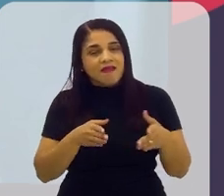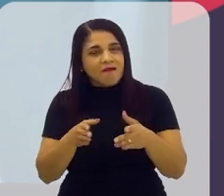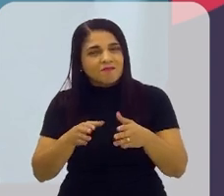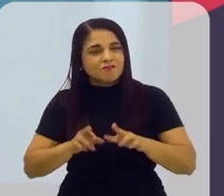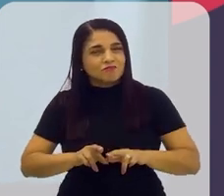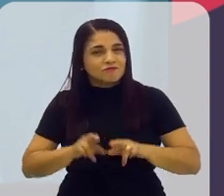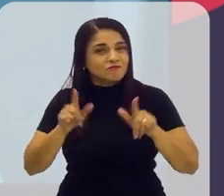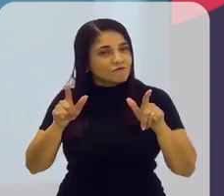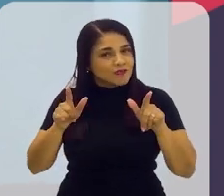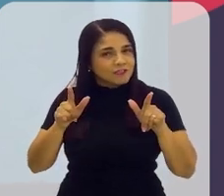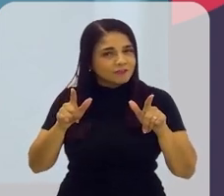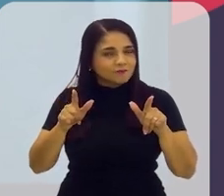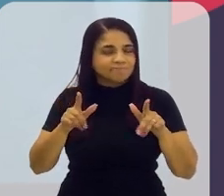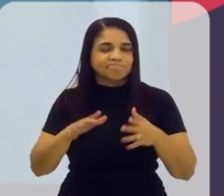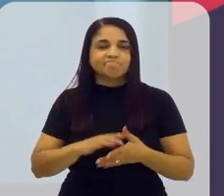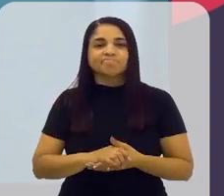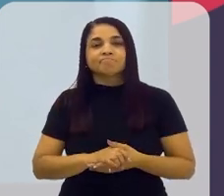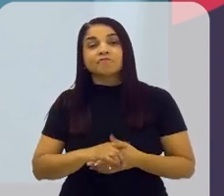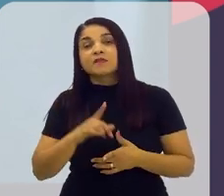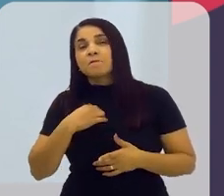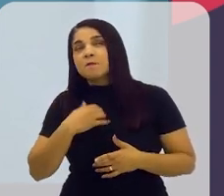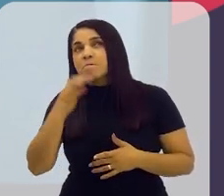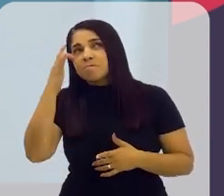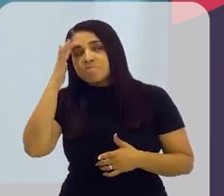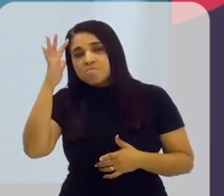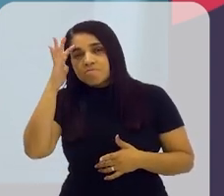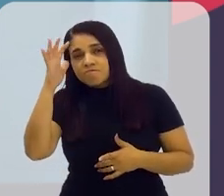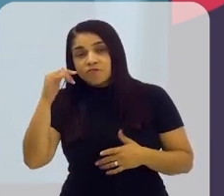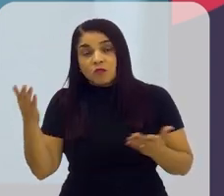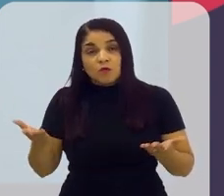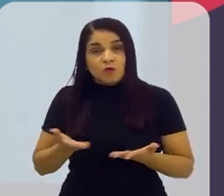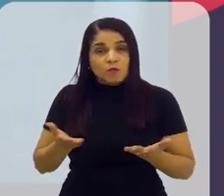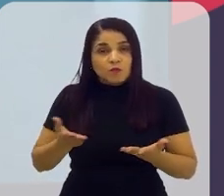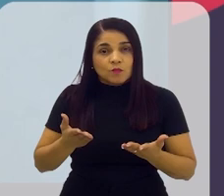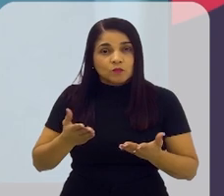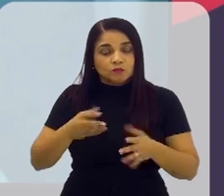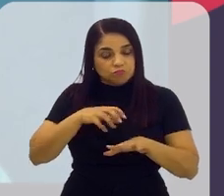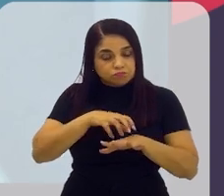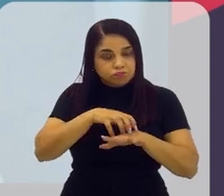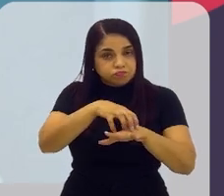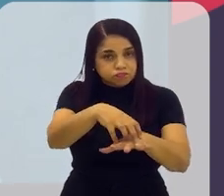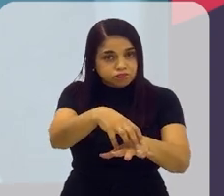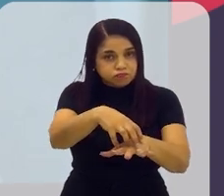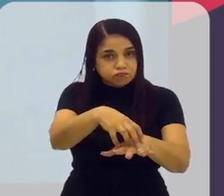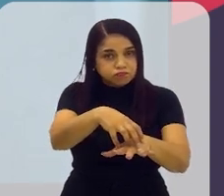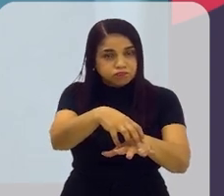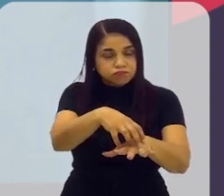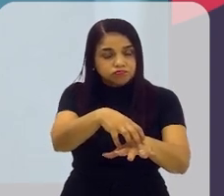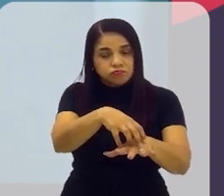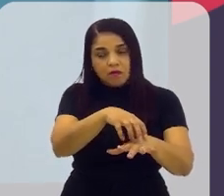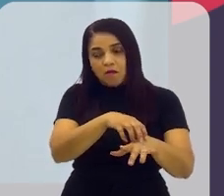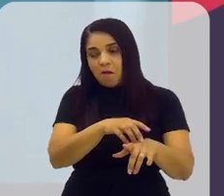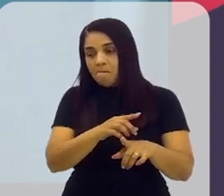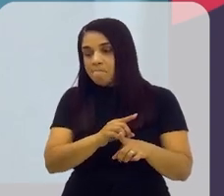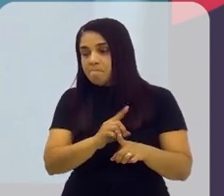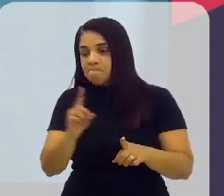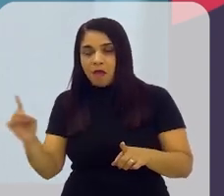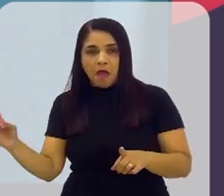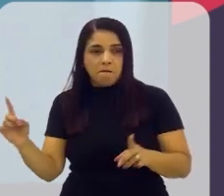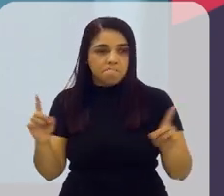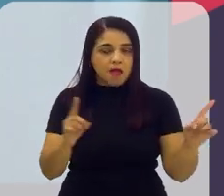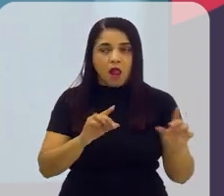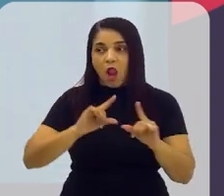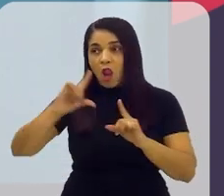tem esses caminhos intencionais e não intencionais. Imagina que hoje, como a gente tem meios de transporte que permitem que a gente se desloque de